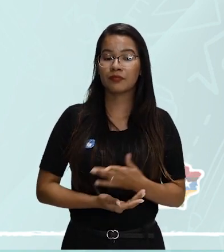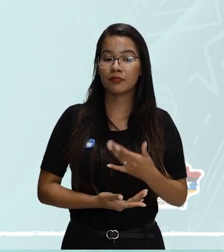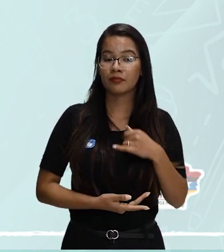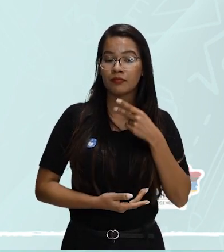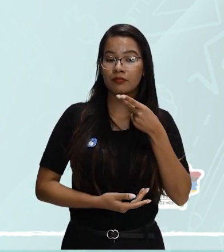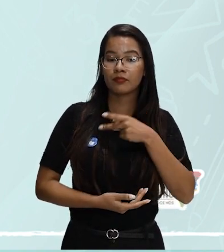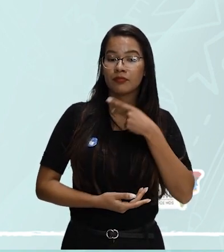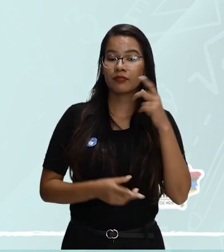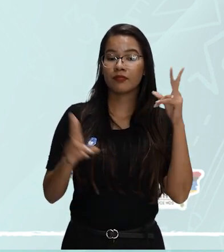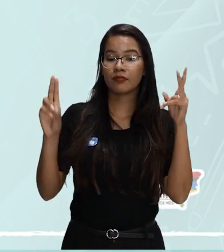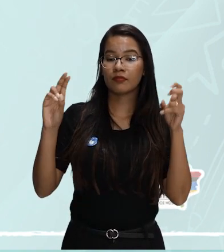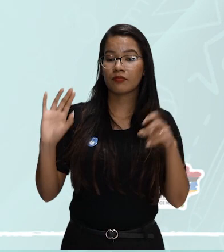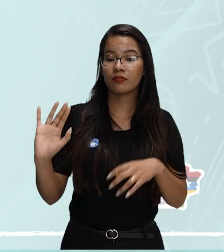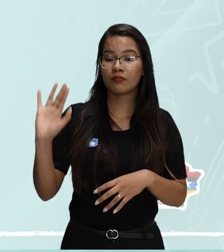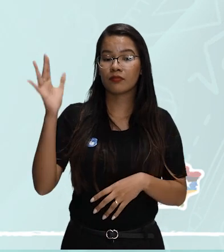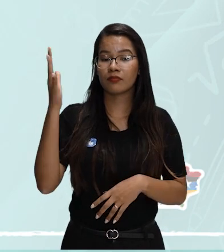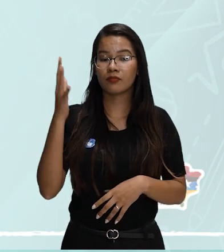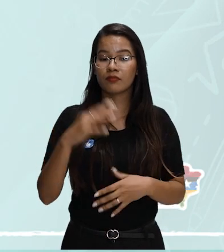fenômenos da óptica geométrica.